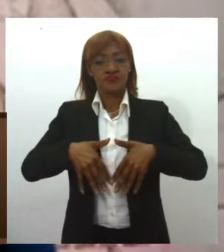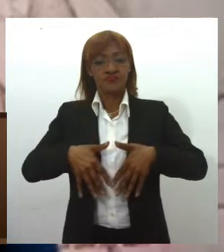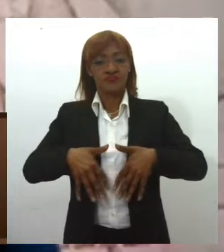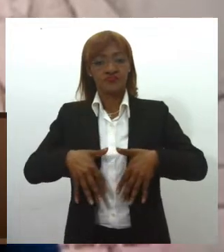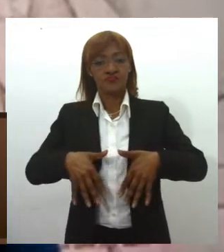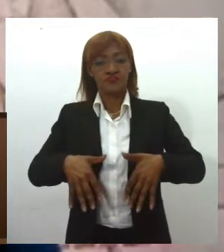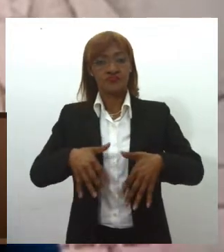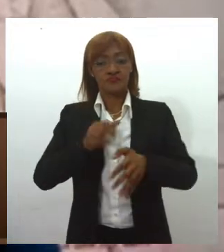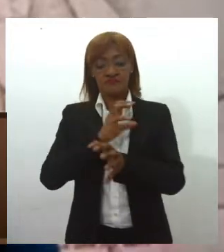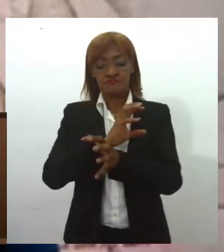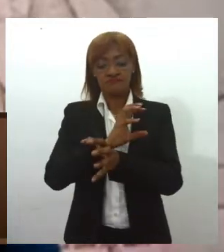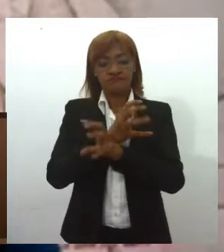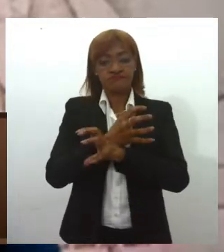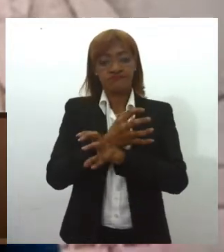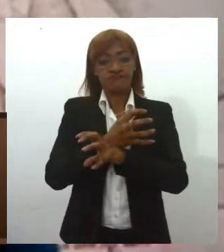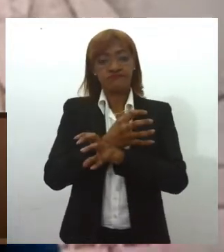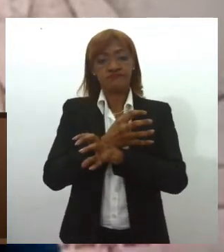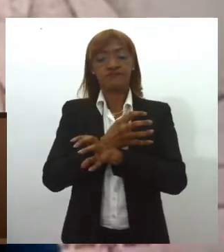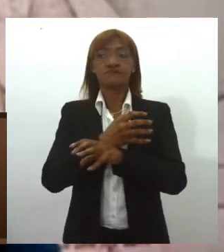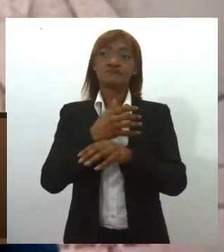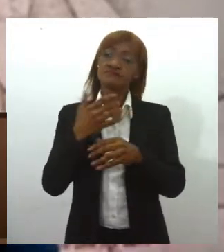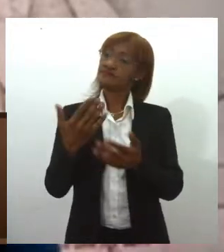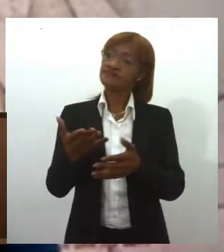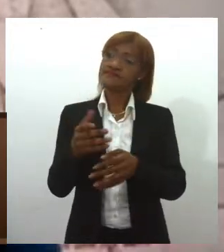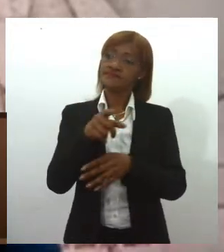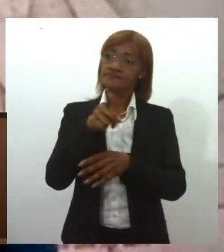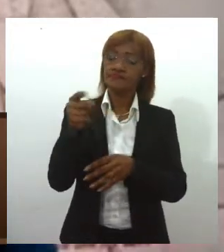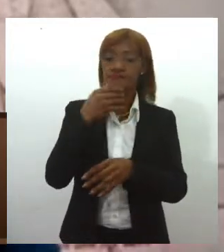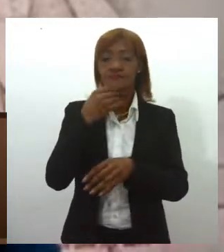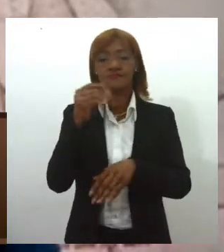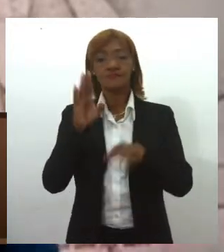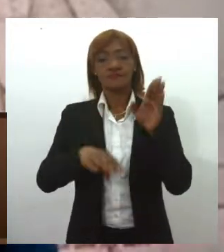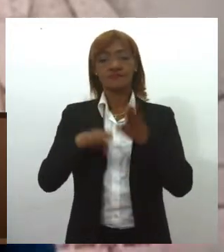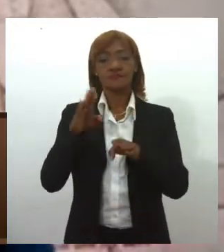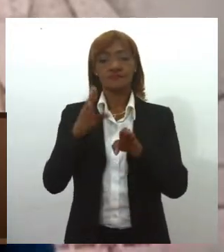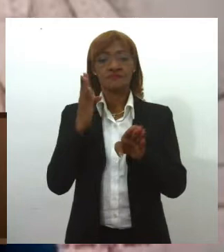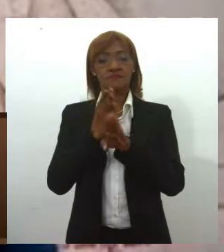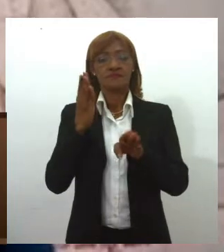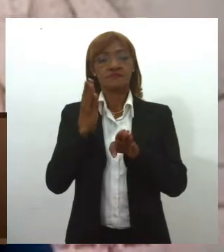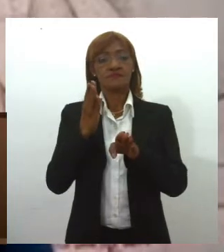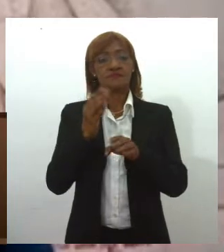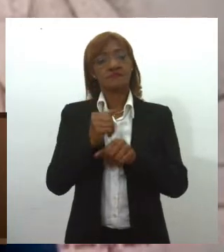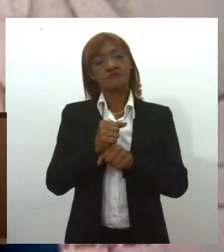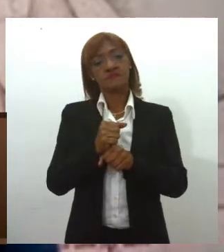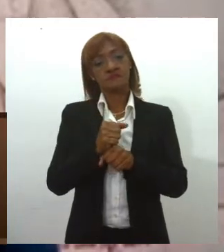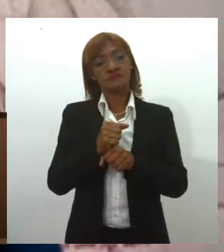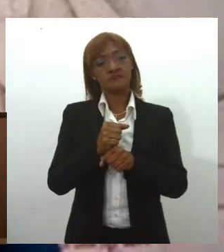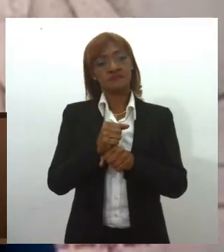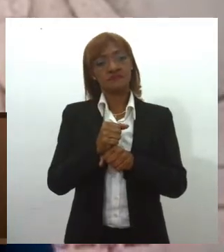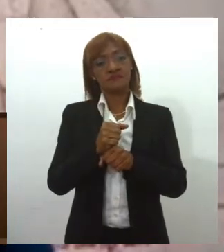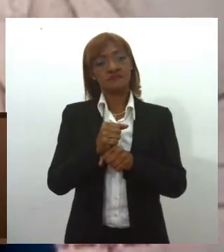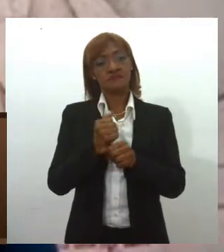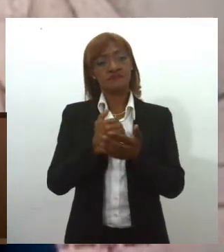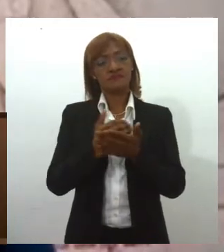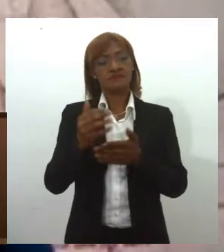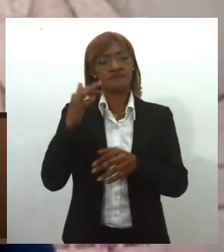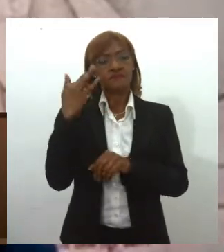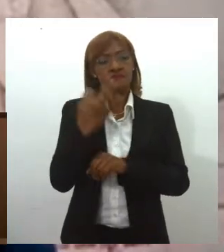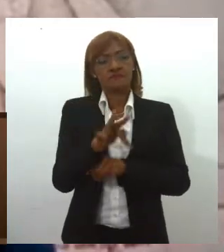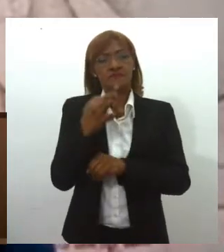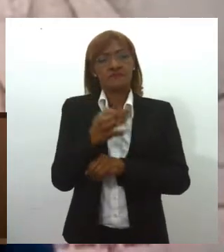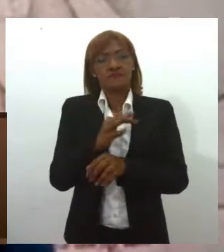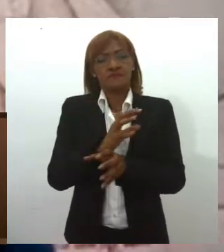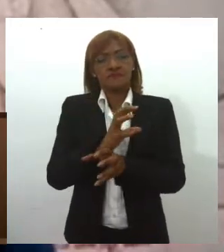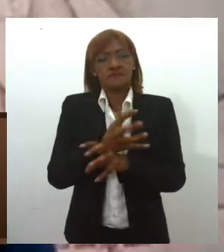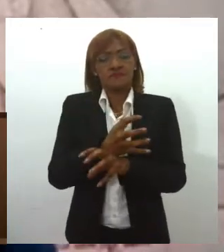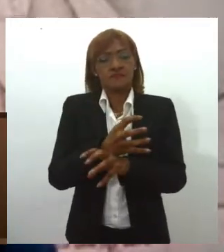ossos. Então, esses homens, às vezes, só descobrem o câncer de próstata quando eles passam a ter dor nos ossos ou até